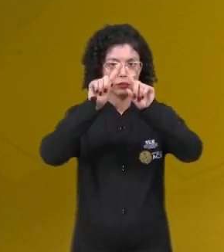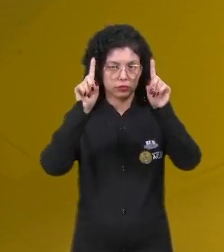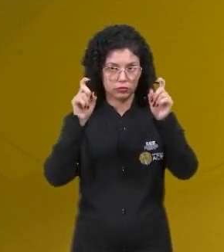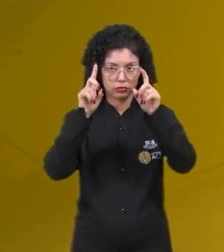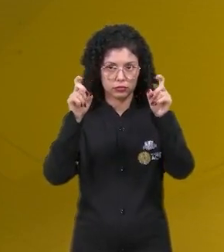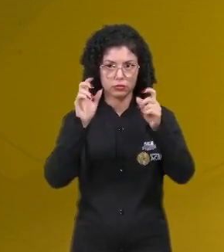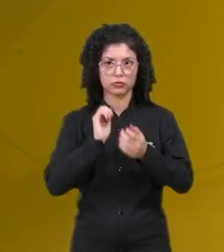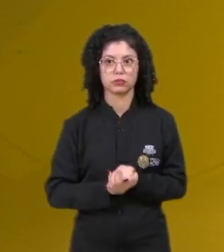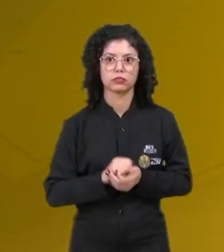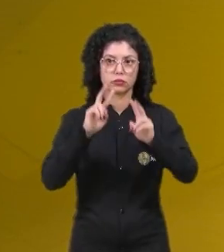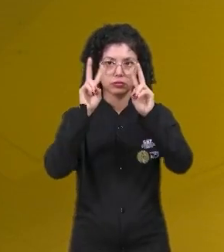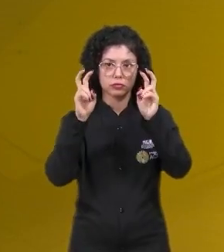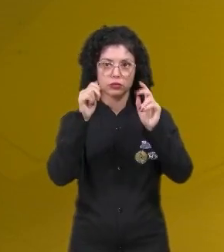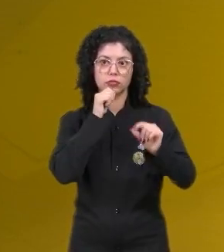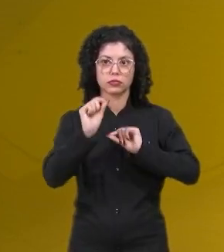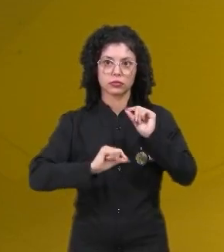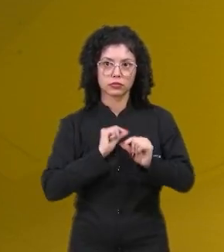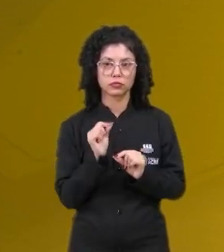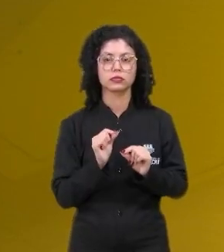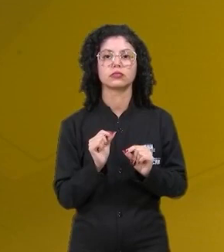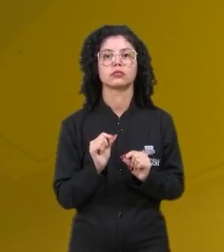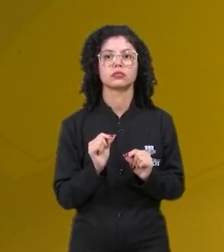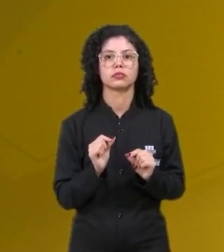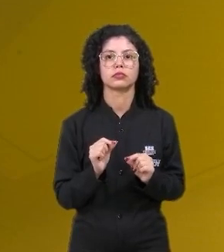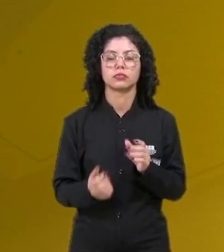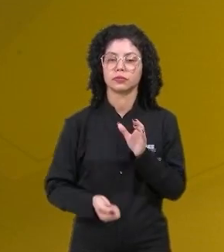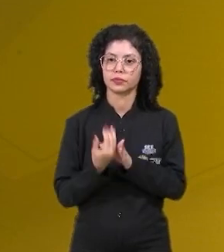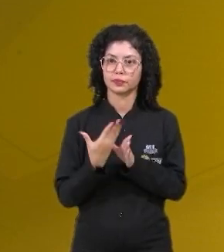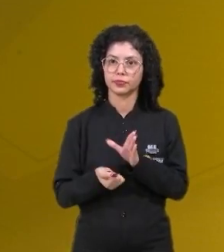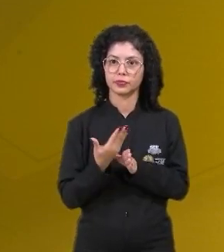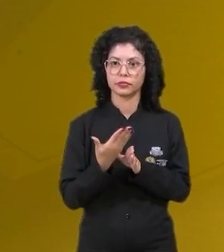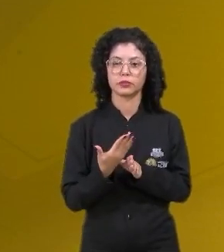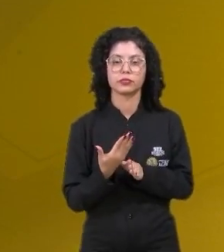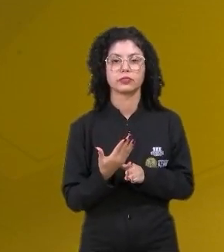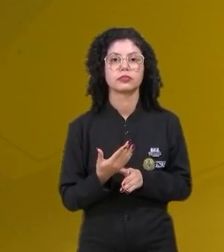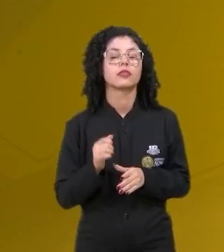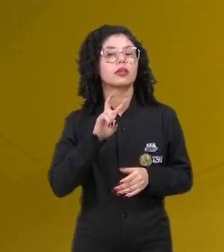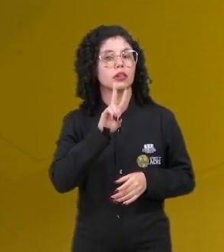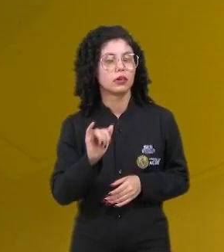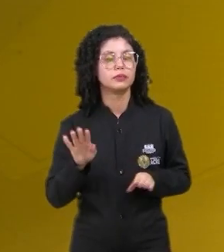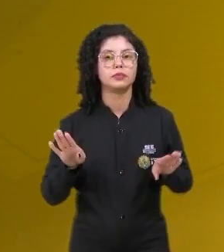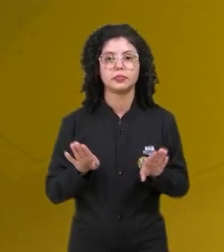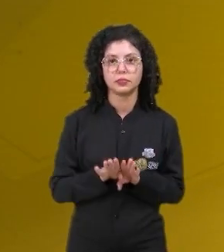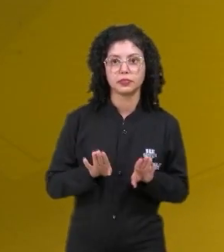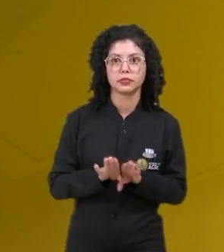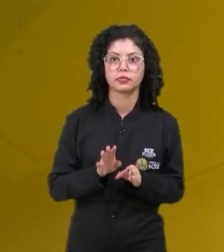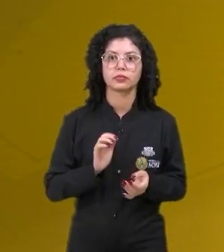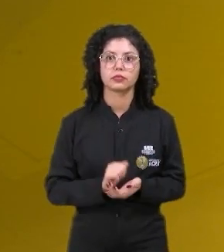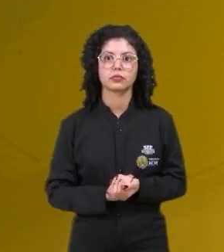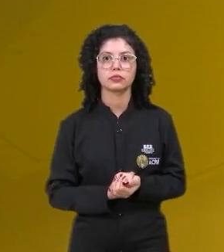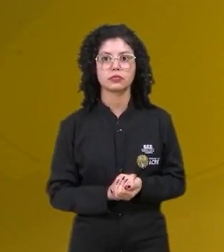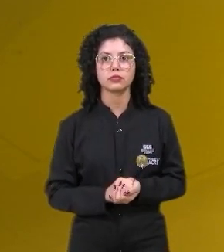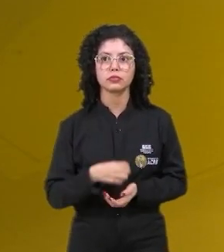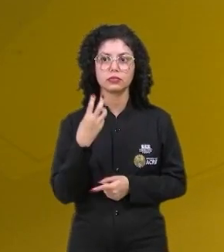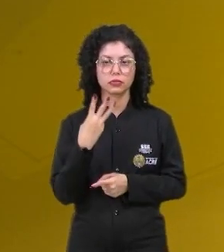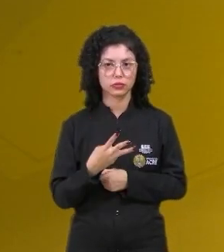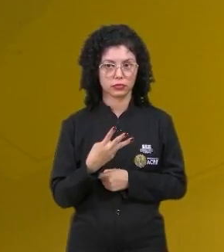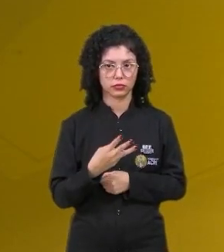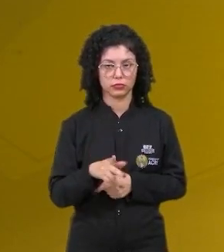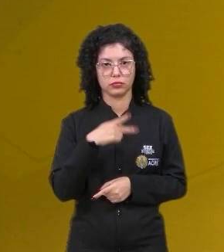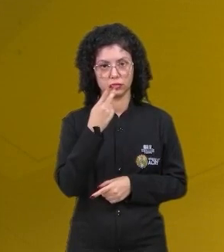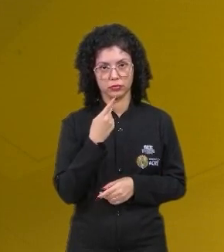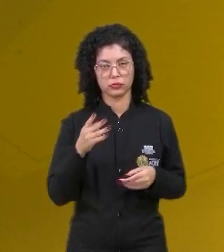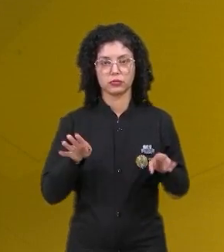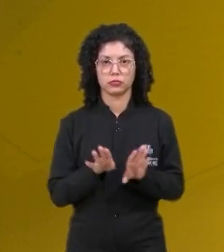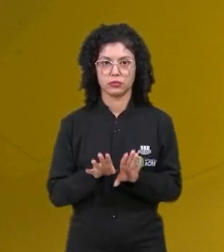assunto, e aí você vai utilizar esse repertório de forma produtiva. Vai te auxiliar também na competência 3, que fala